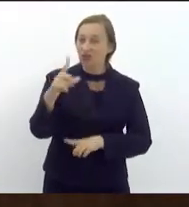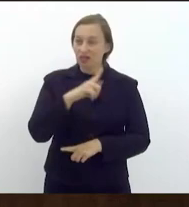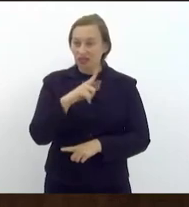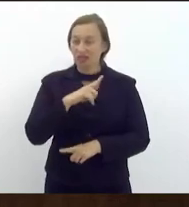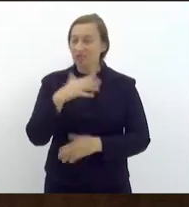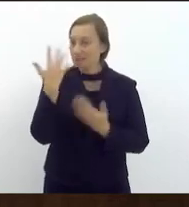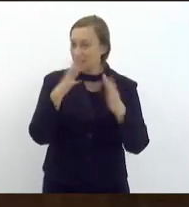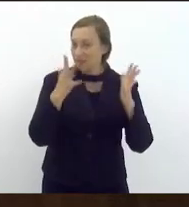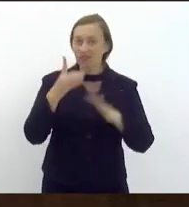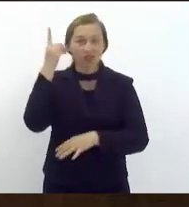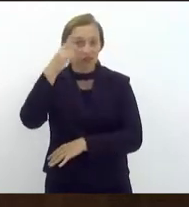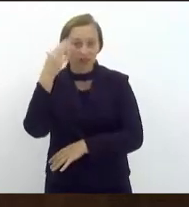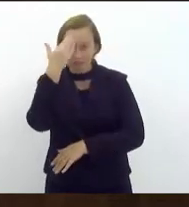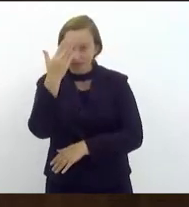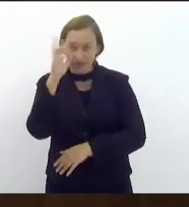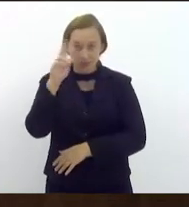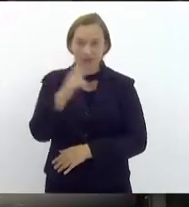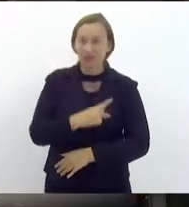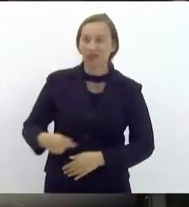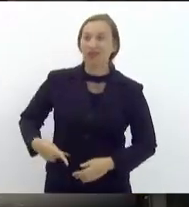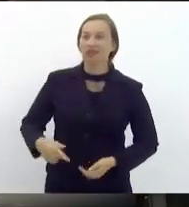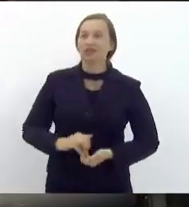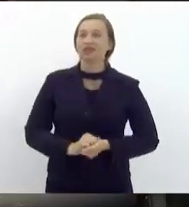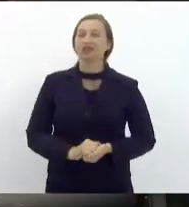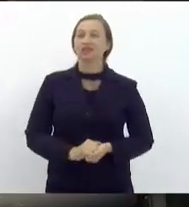deputado Obrigado presidente